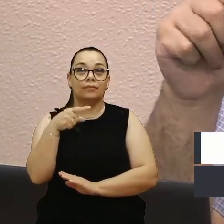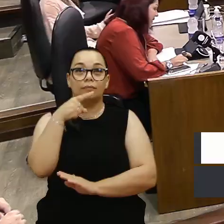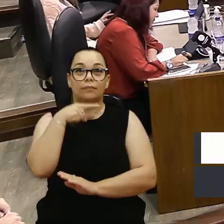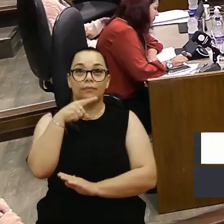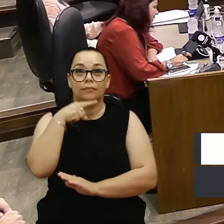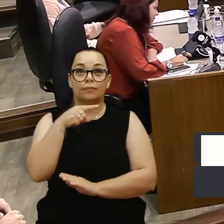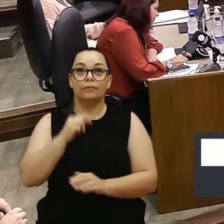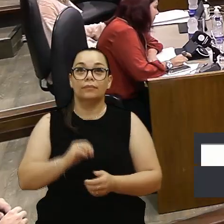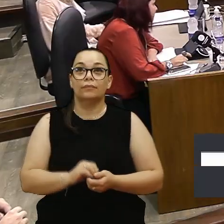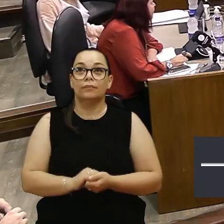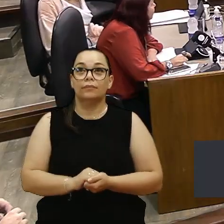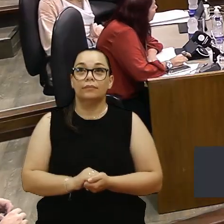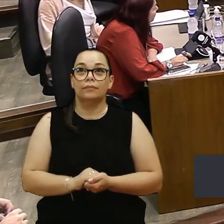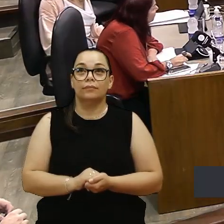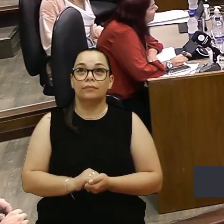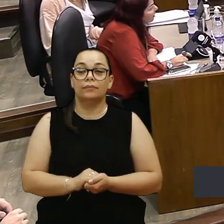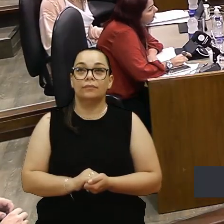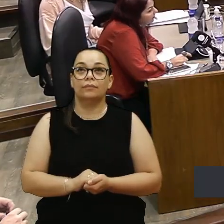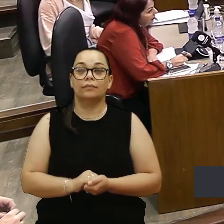Garbim.